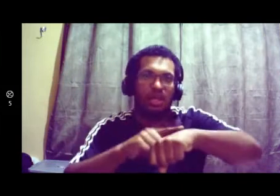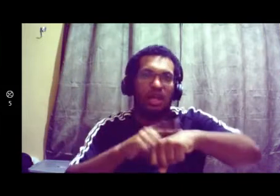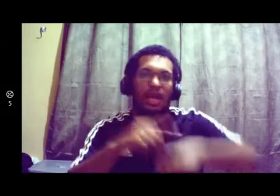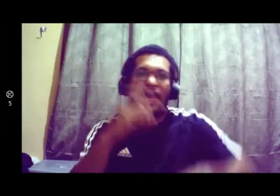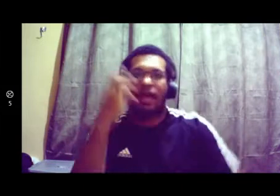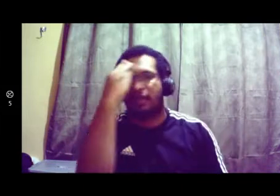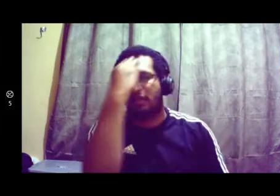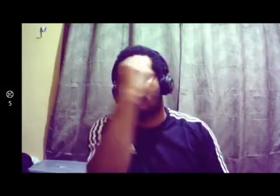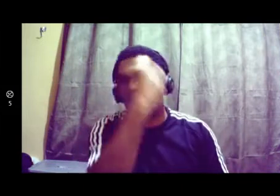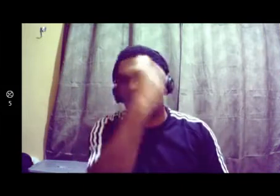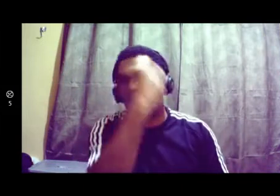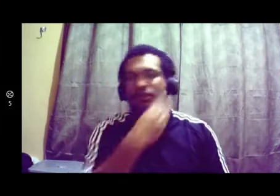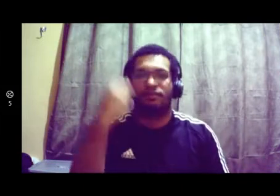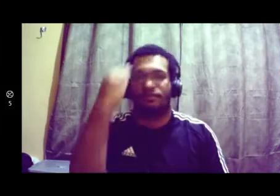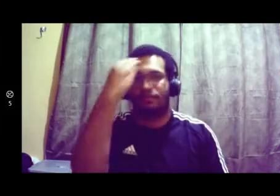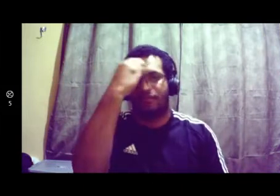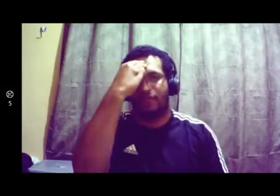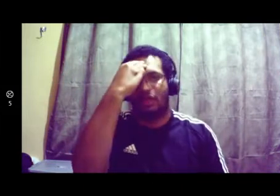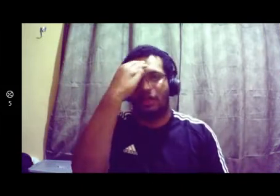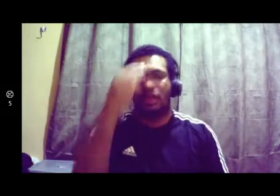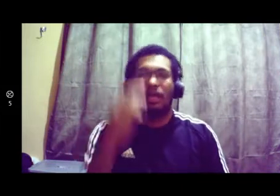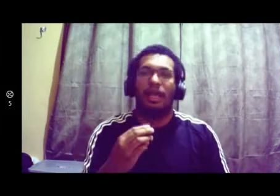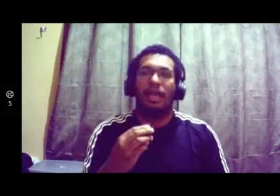tranquilo. 3 horas,